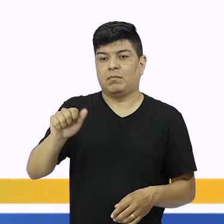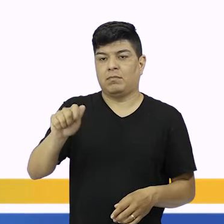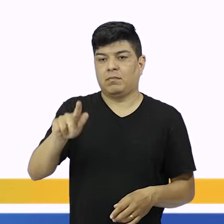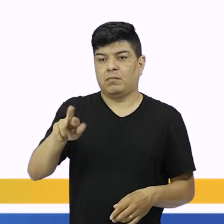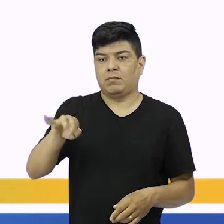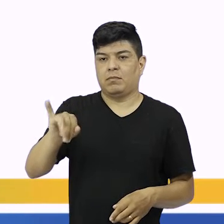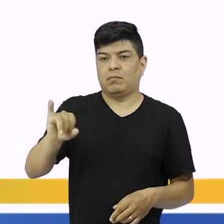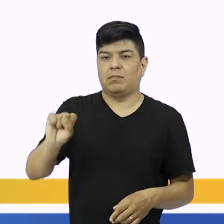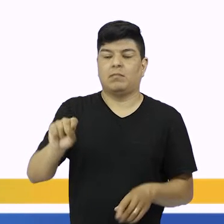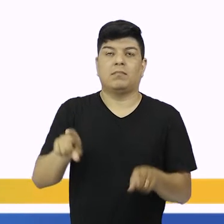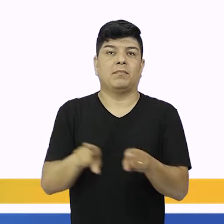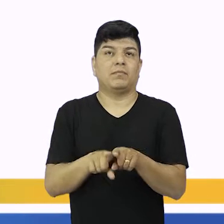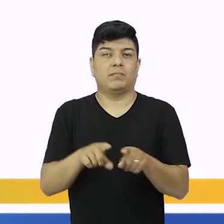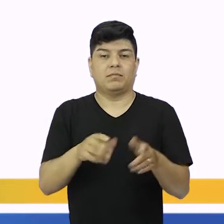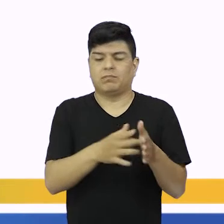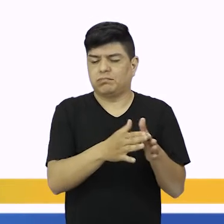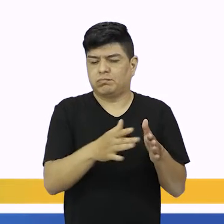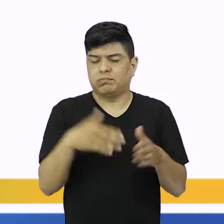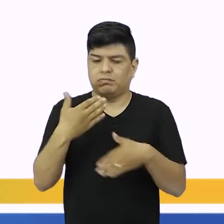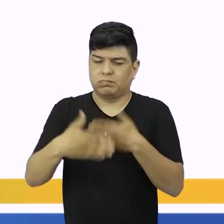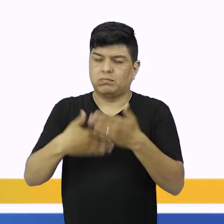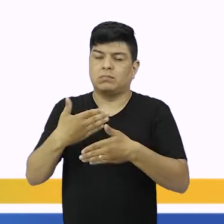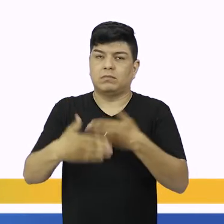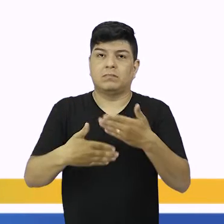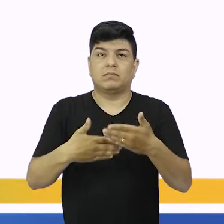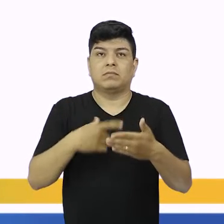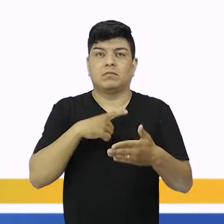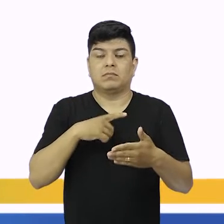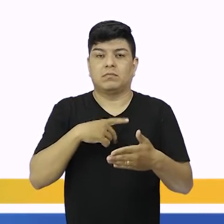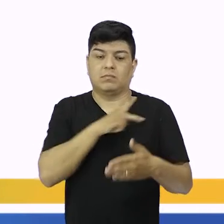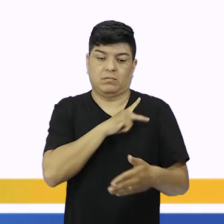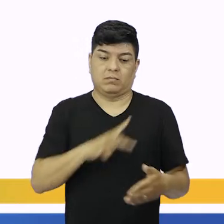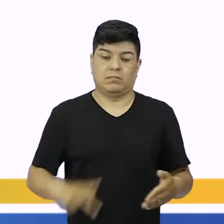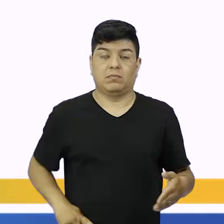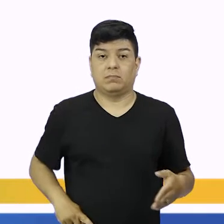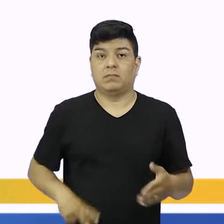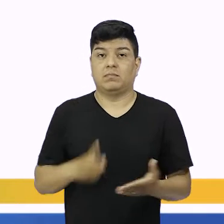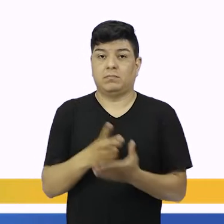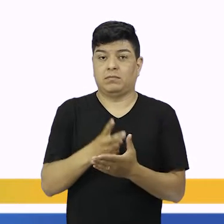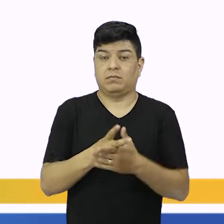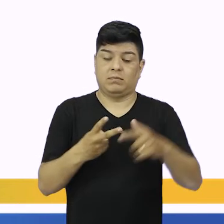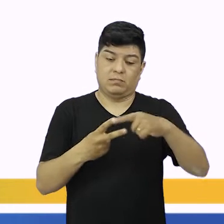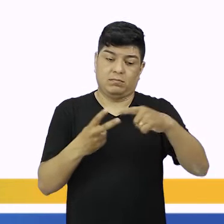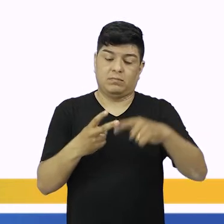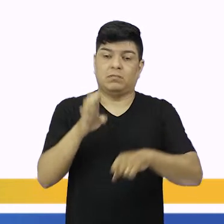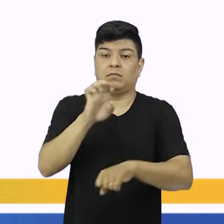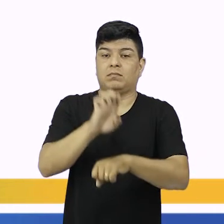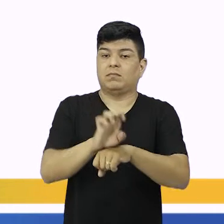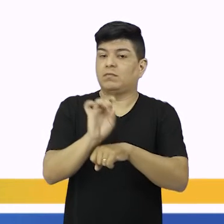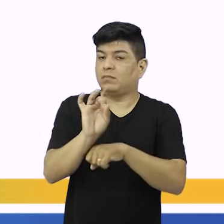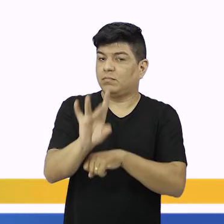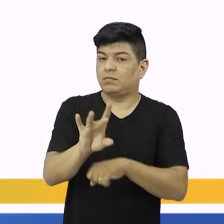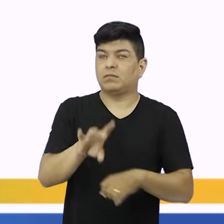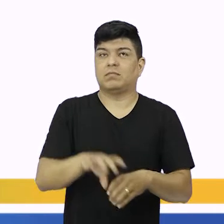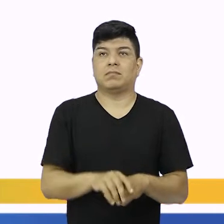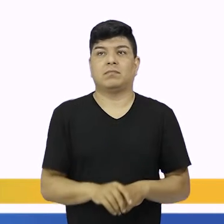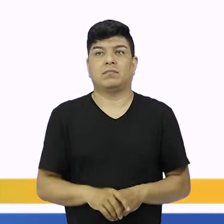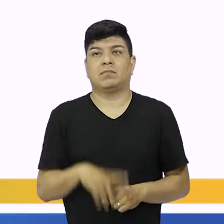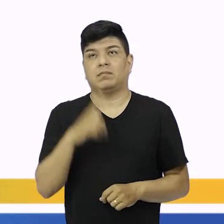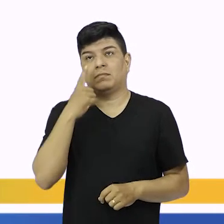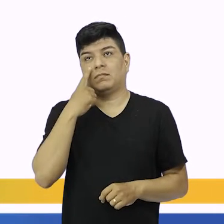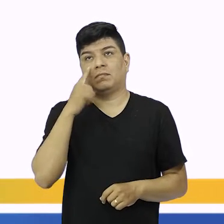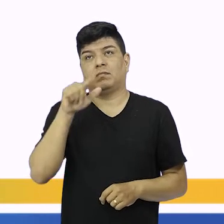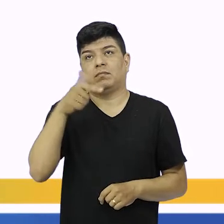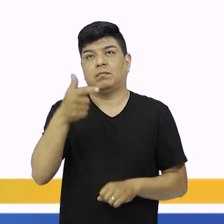muito tempo, né, essa alternância de presidente se dava dos dois estados somente, tá? E ali também a gente tem